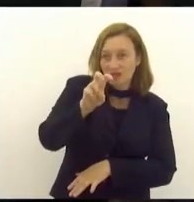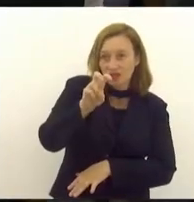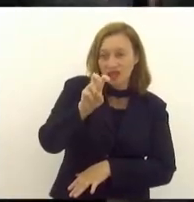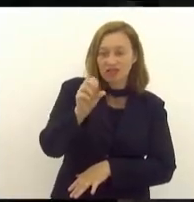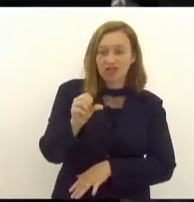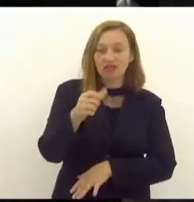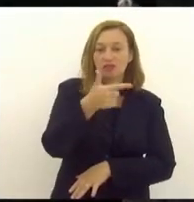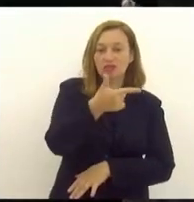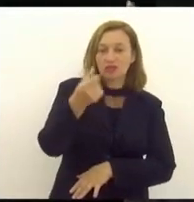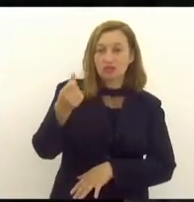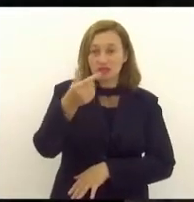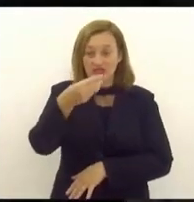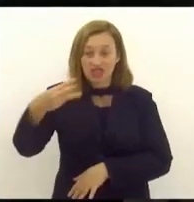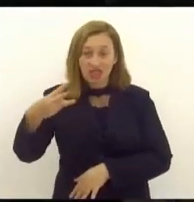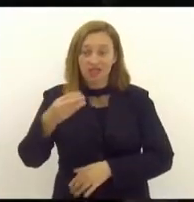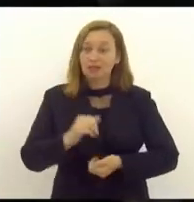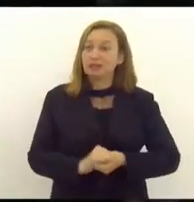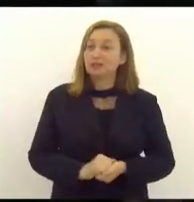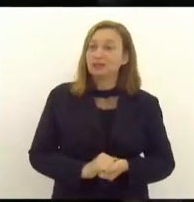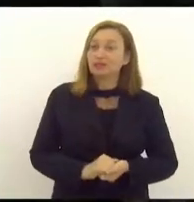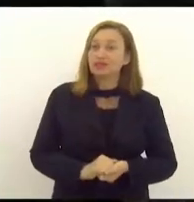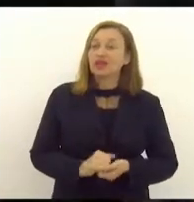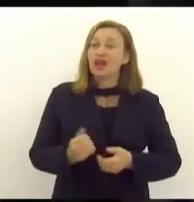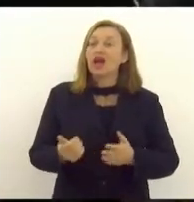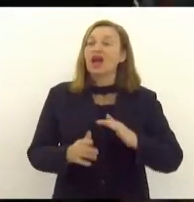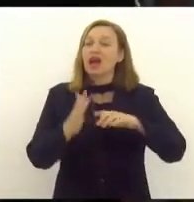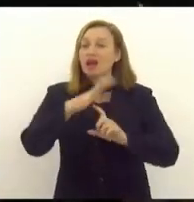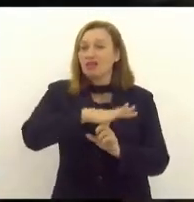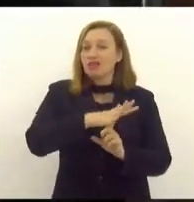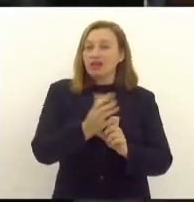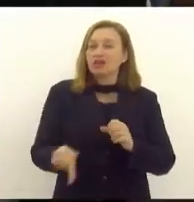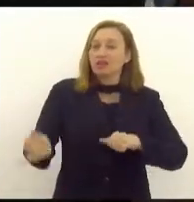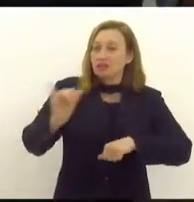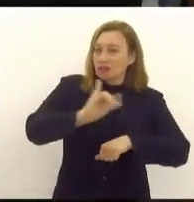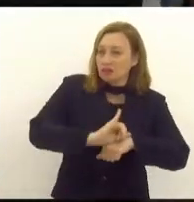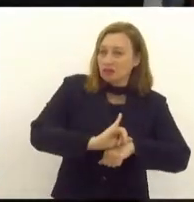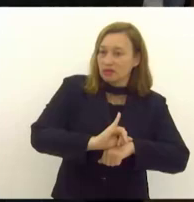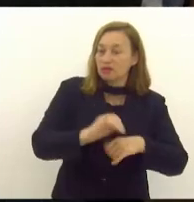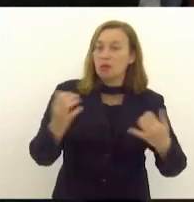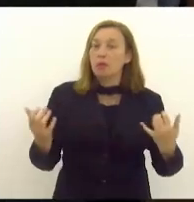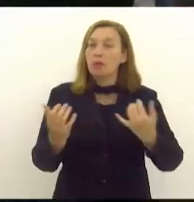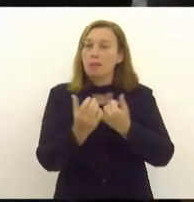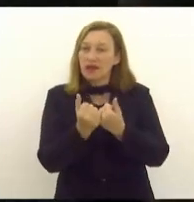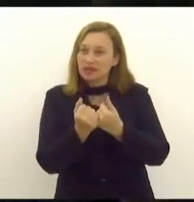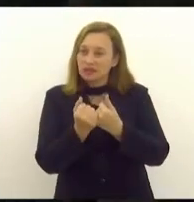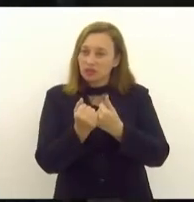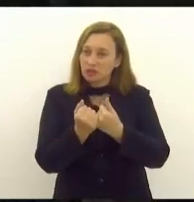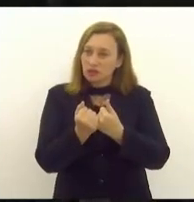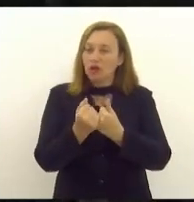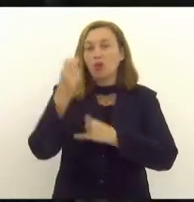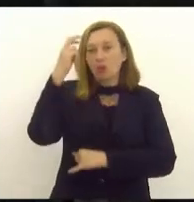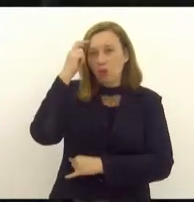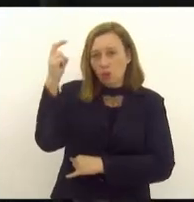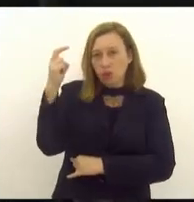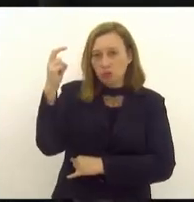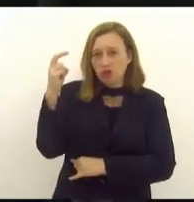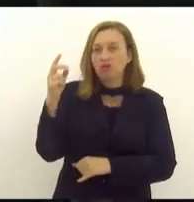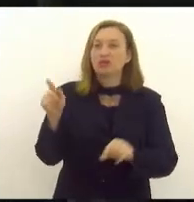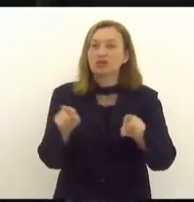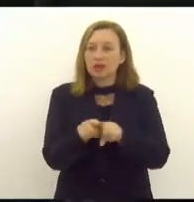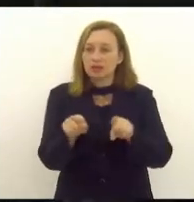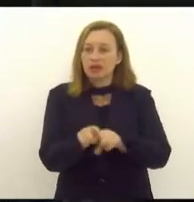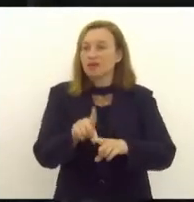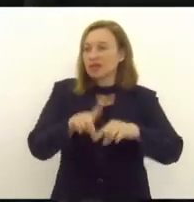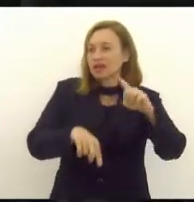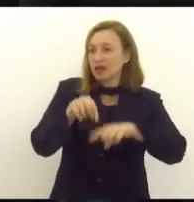2023 que denomina a fé é livre de volta redonda como patrimônio cultural e material